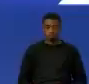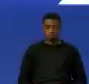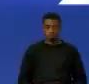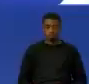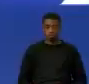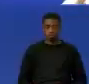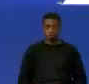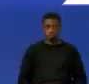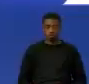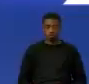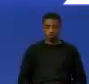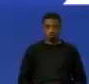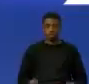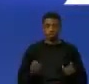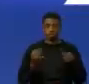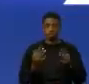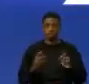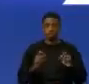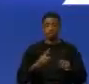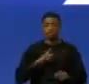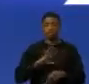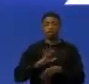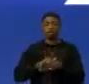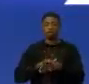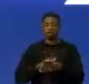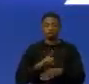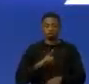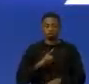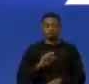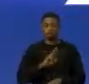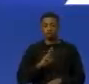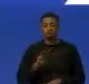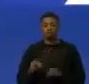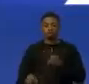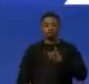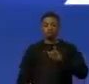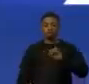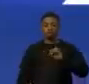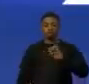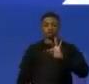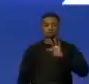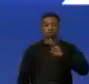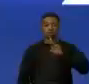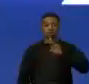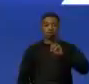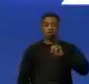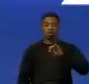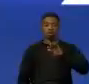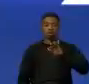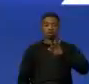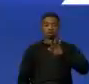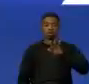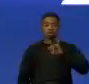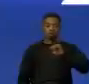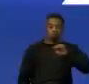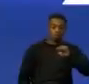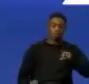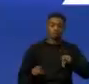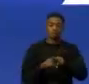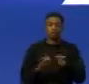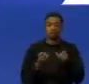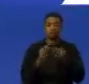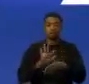de uma anomalia, né, de uma doença, que é a distrofia muscular de Duchenne, e ele explica no enunciado que